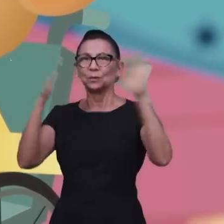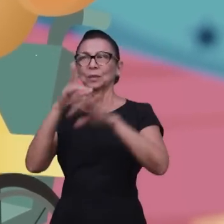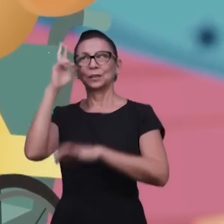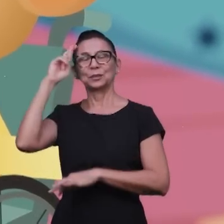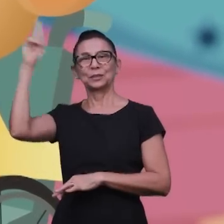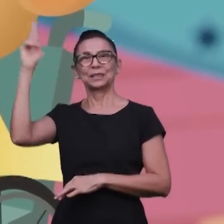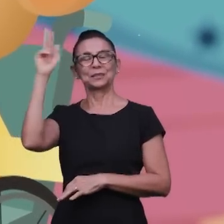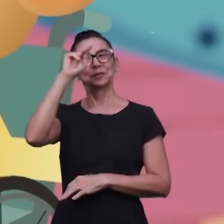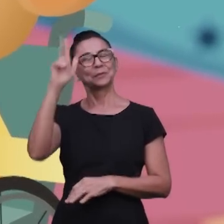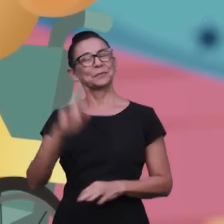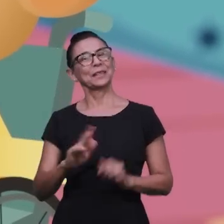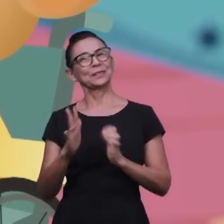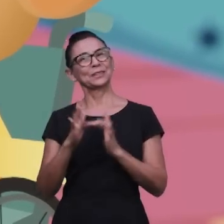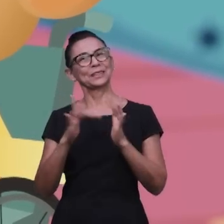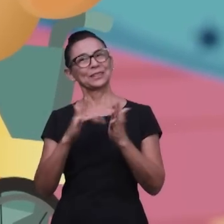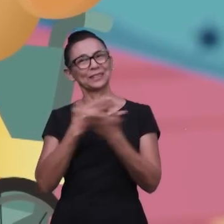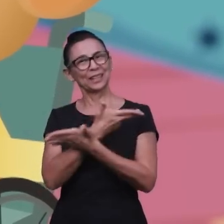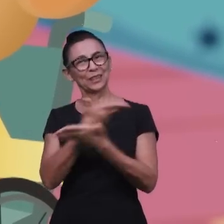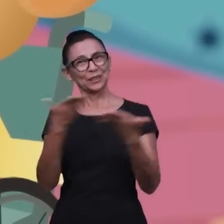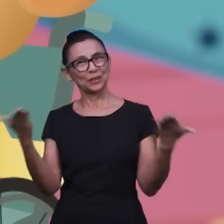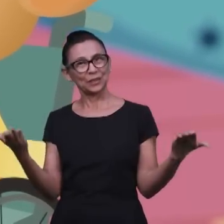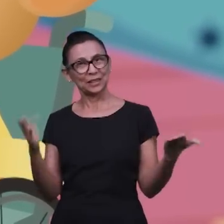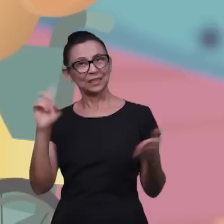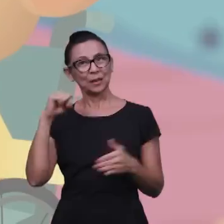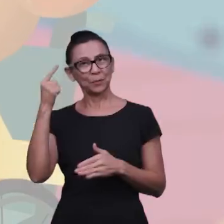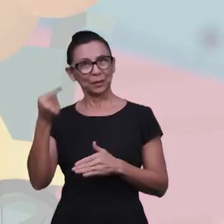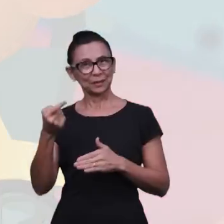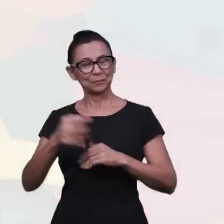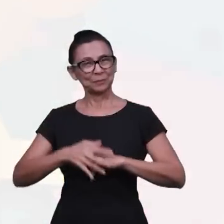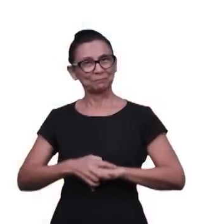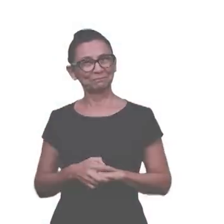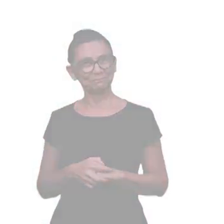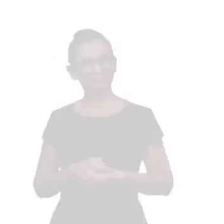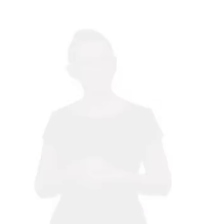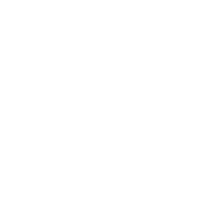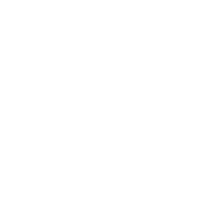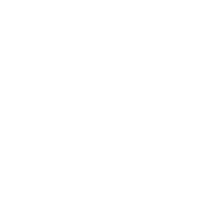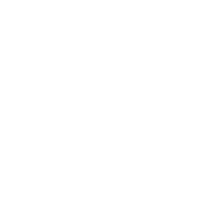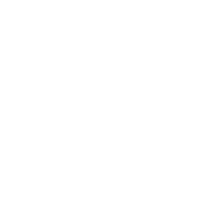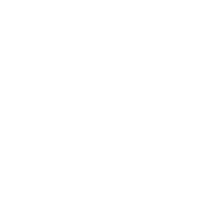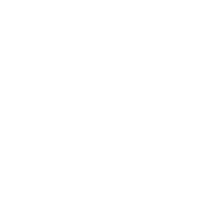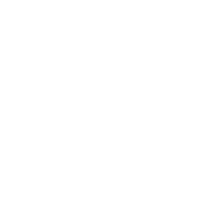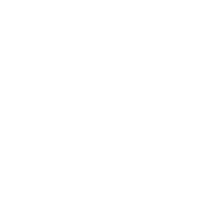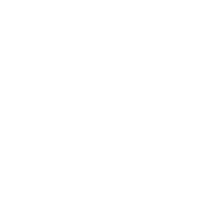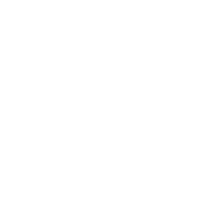Guga. A paz do Senhor Jesus, irmãos. Até a próxima.